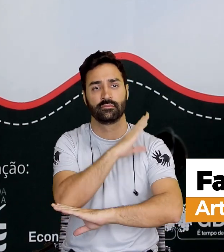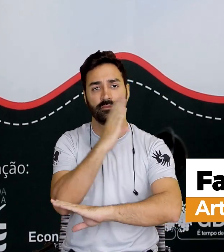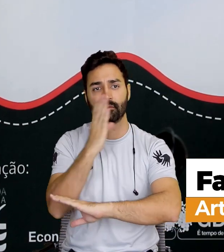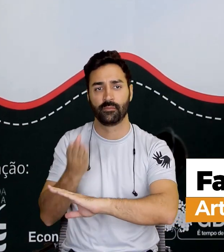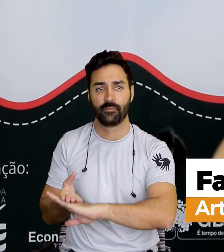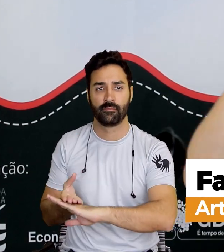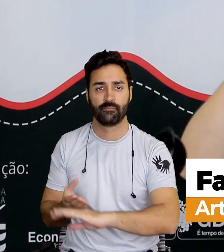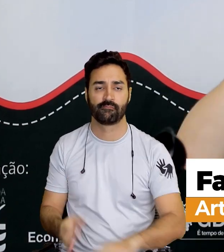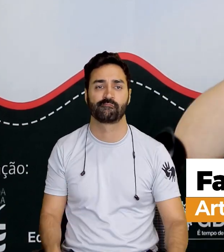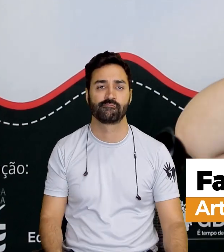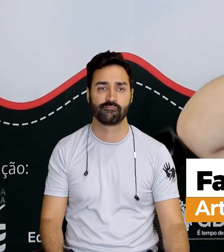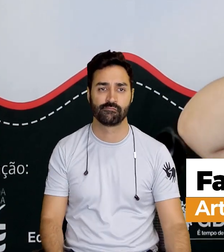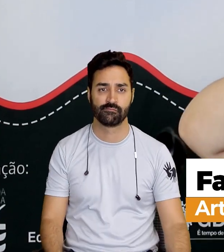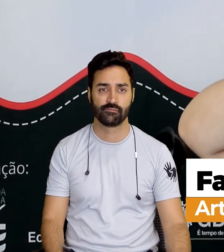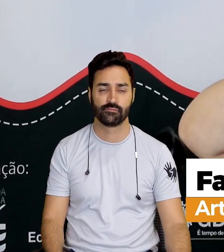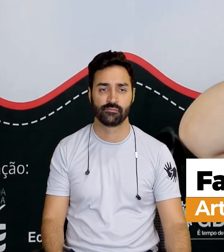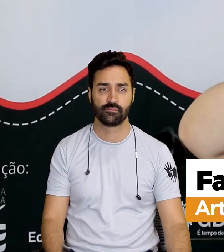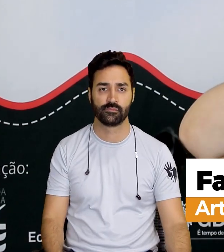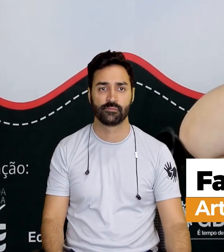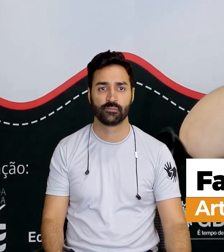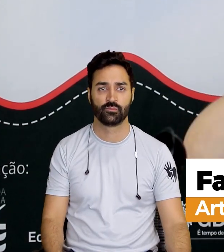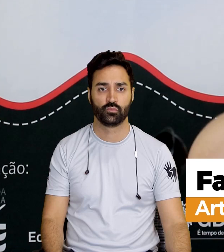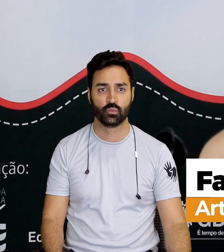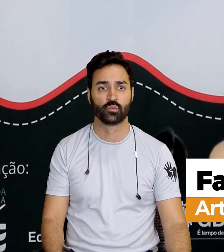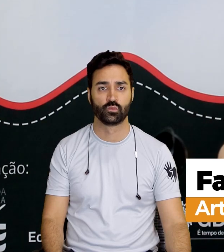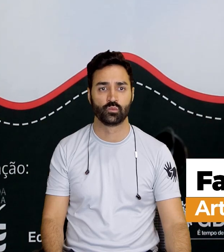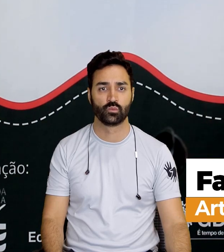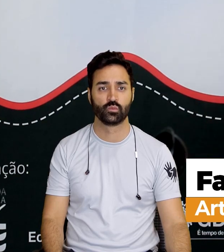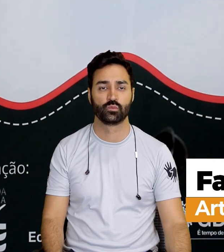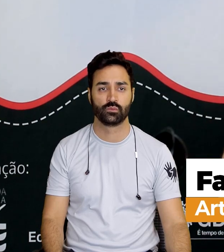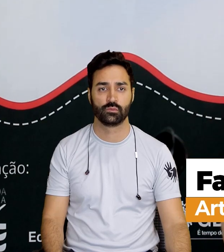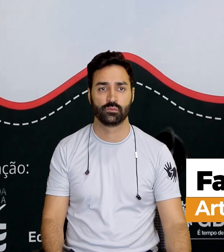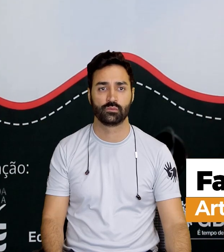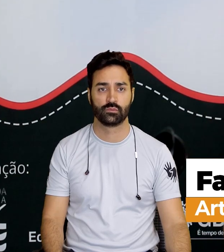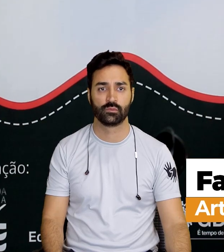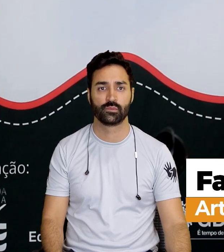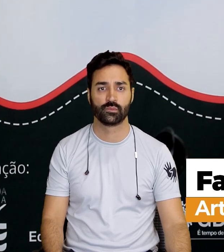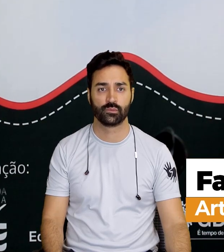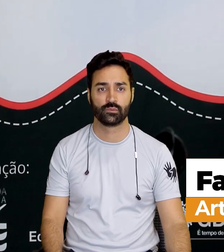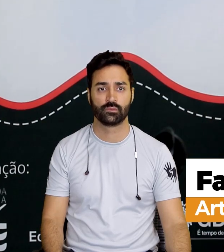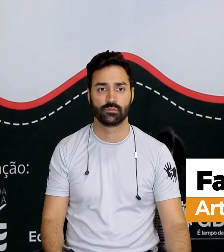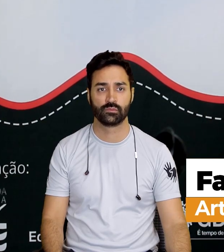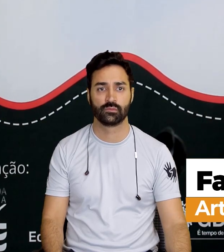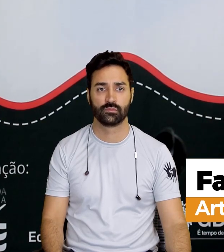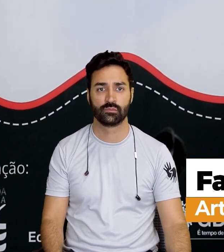Ok? Então, todo dia e o dia todo.